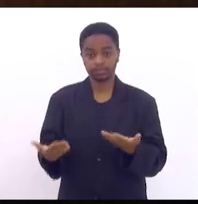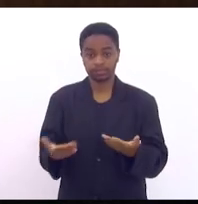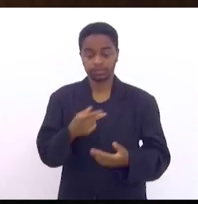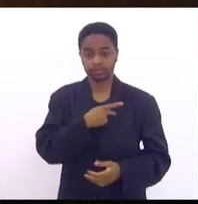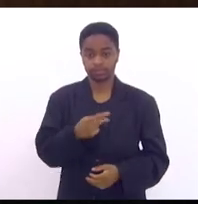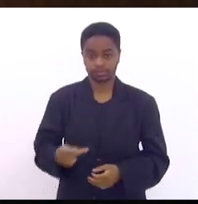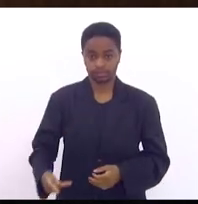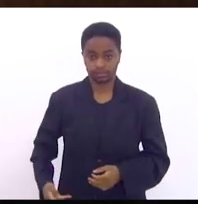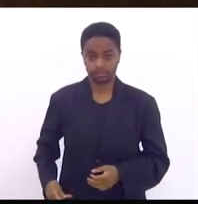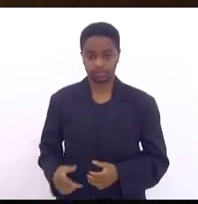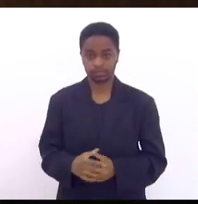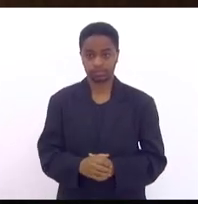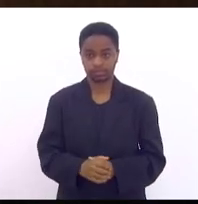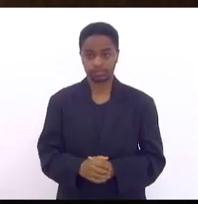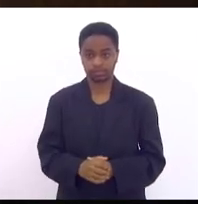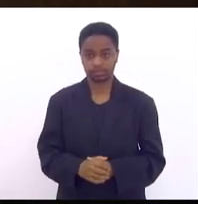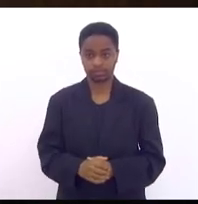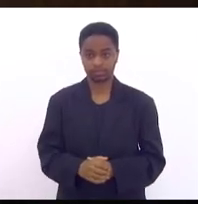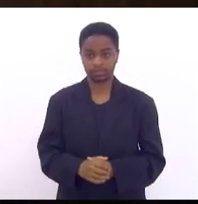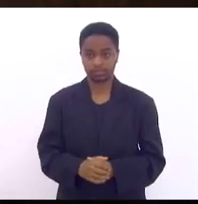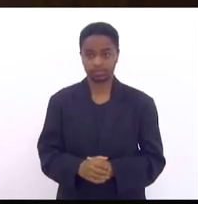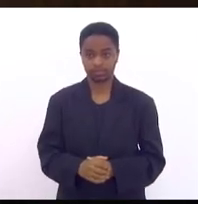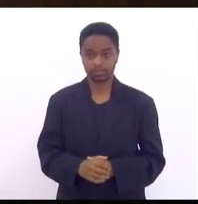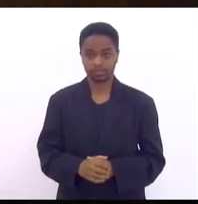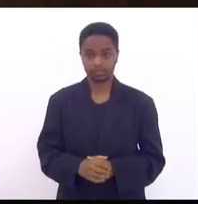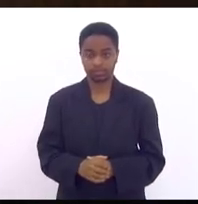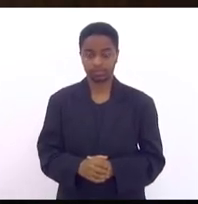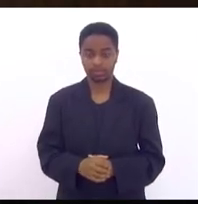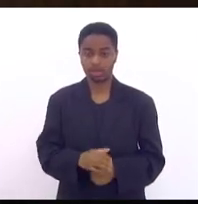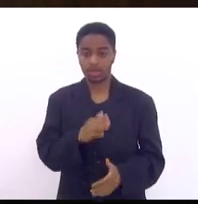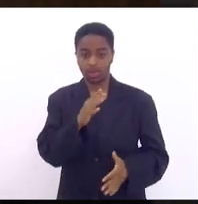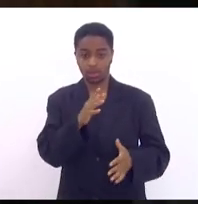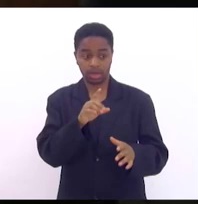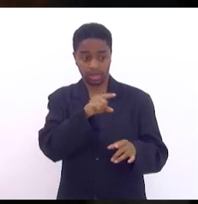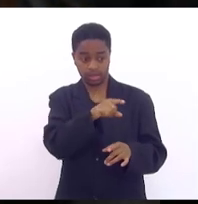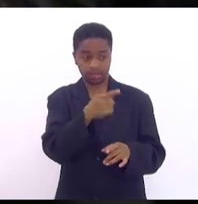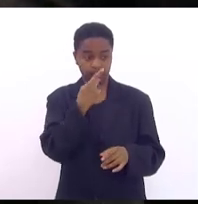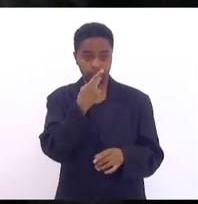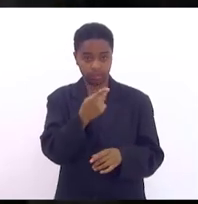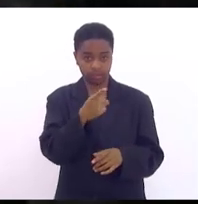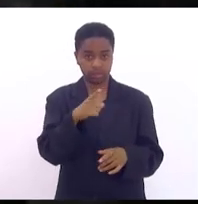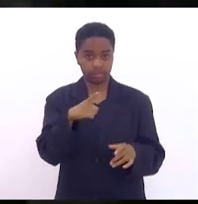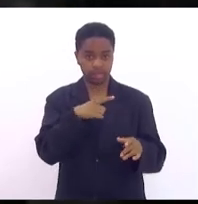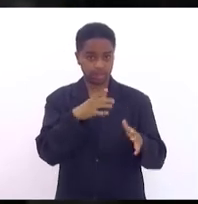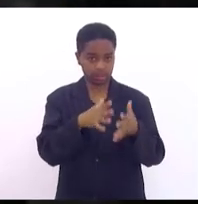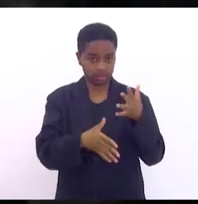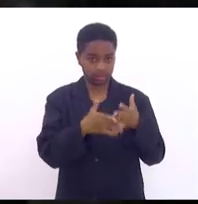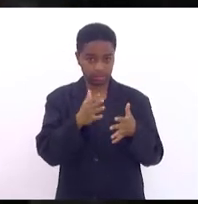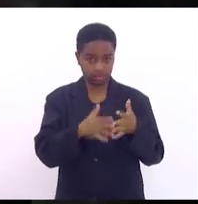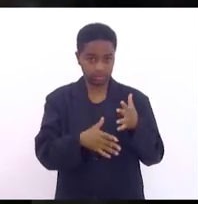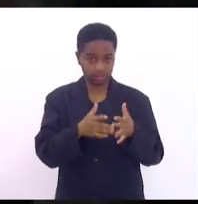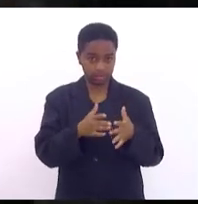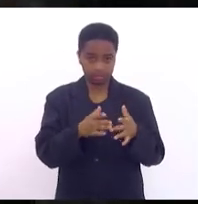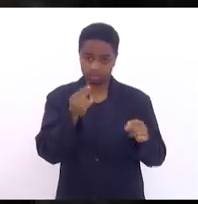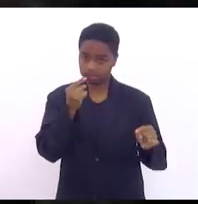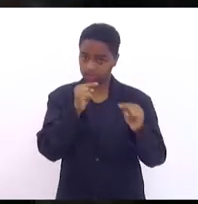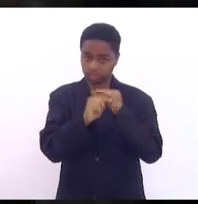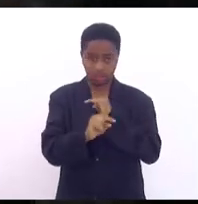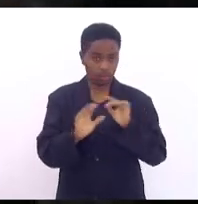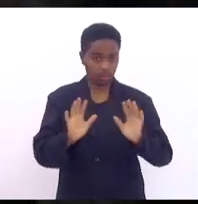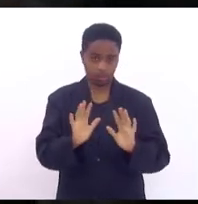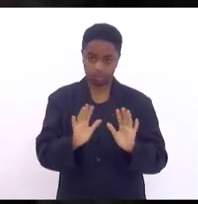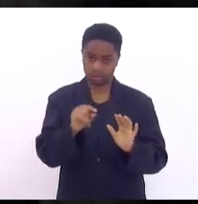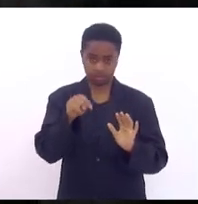presidente, a prejudicabilidade que coloca a deputada não é pertinente nesse